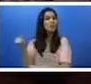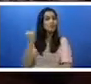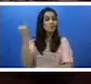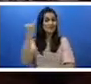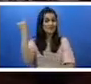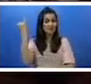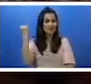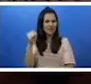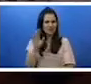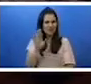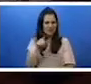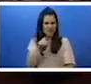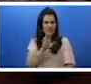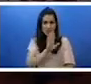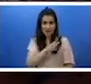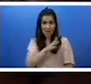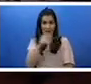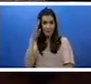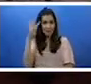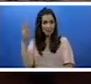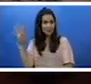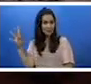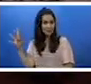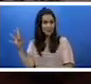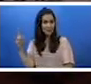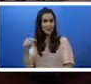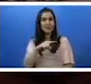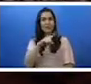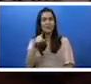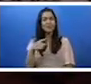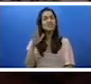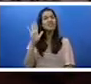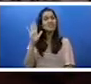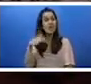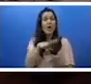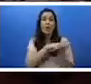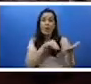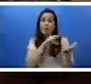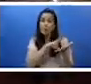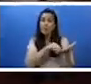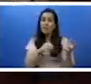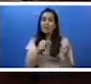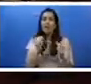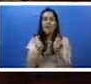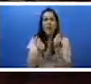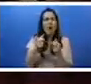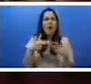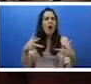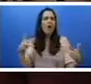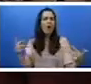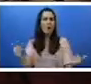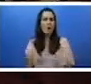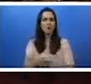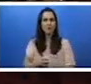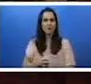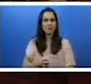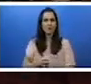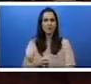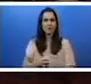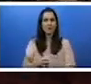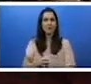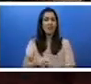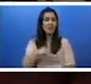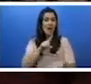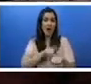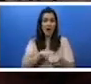já se imaginou? Então, você brincou de imitar já os meios de transporte. E como nós estamos falando isso, na hora